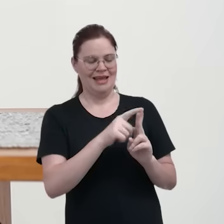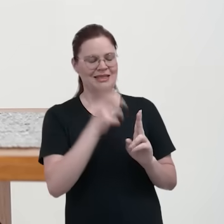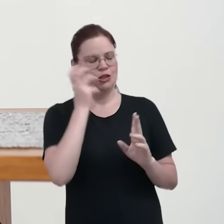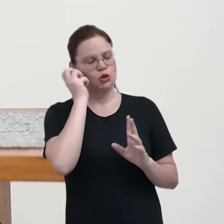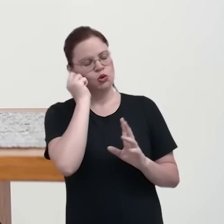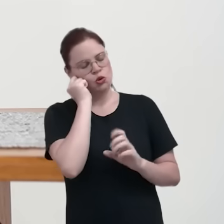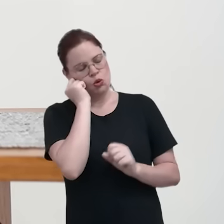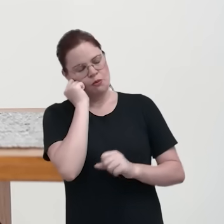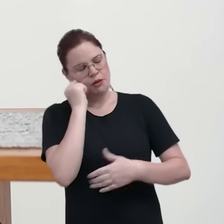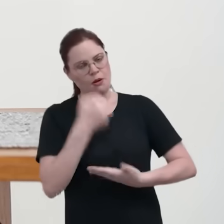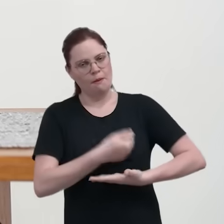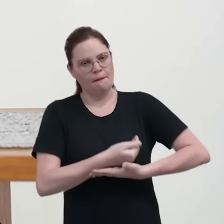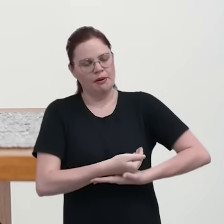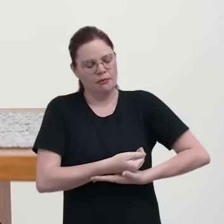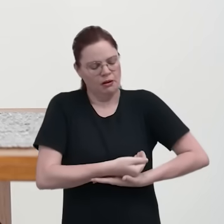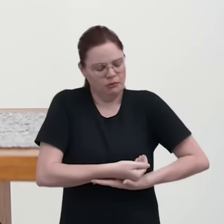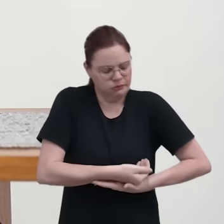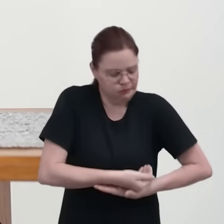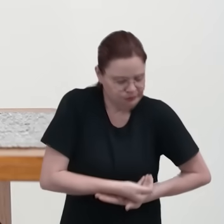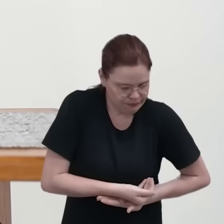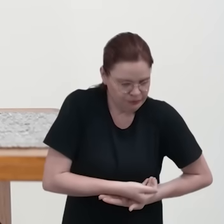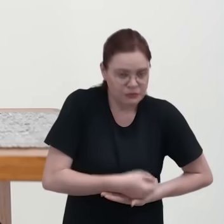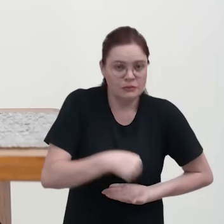seja, ela se deixou,